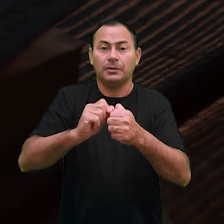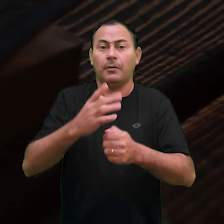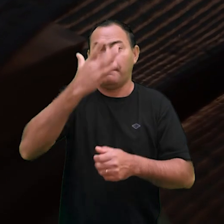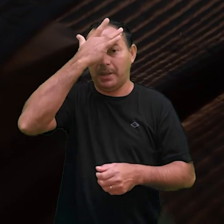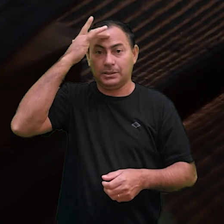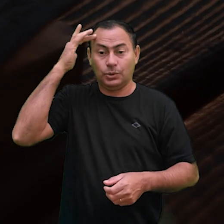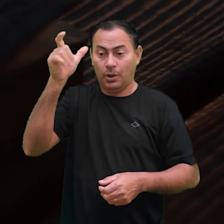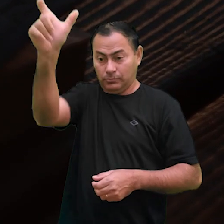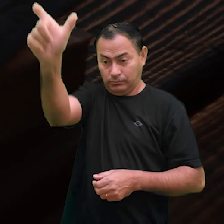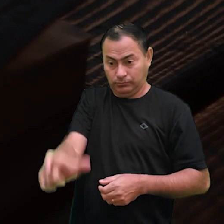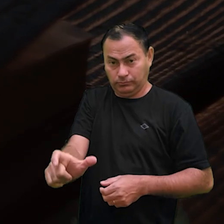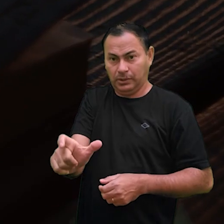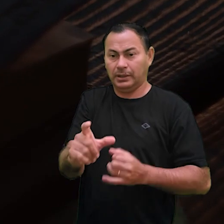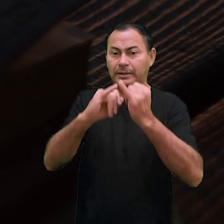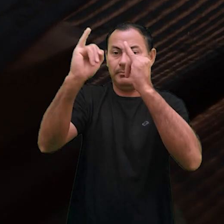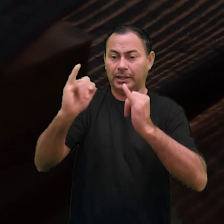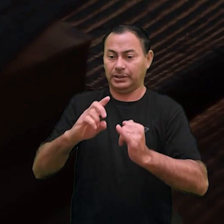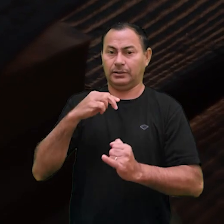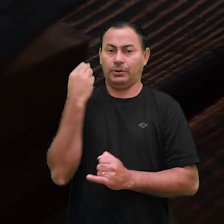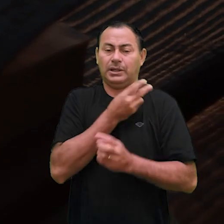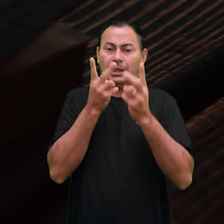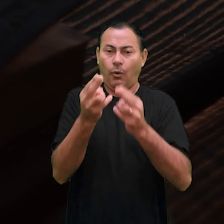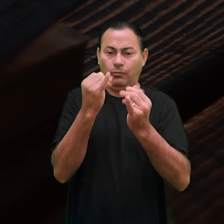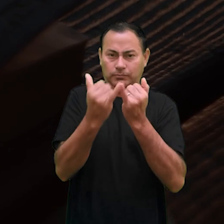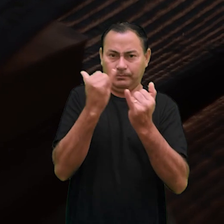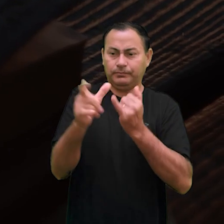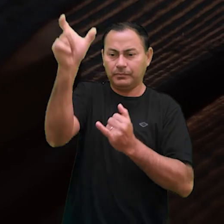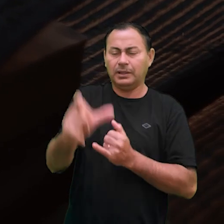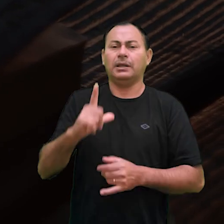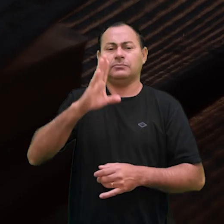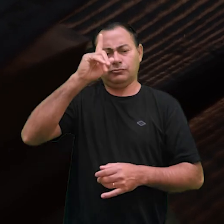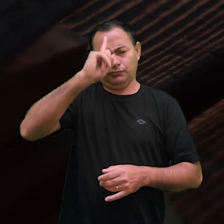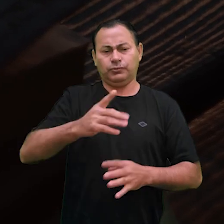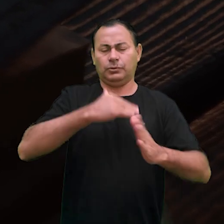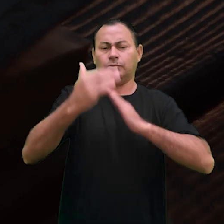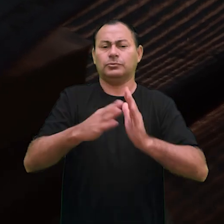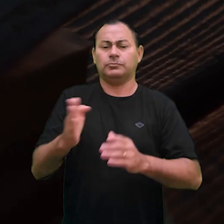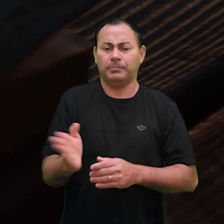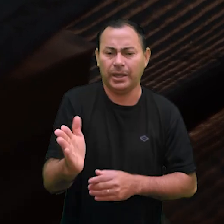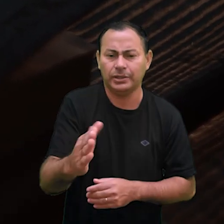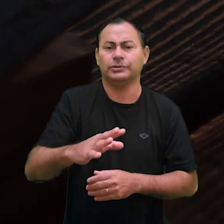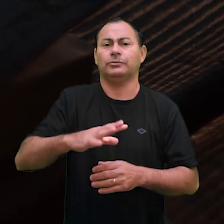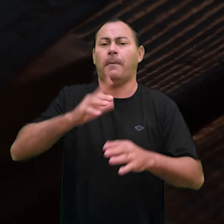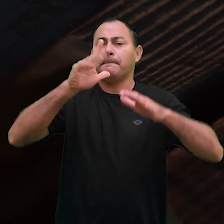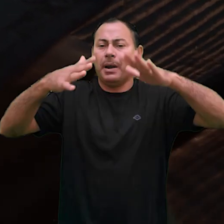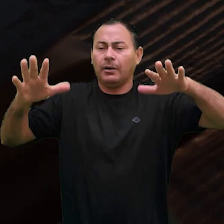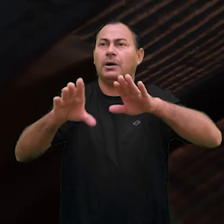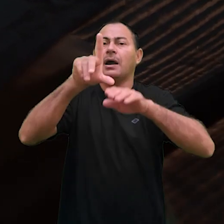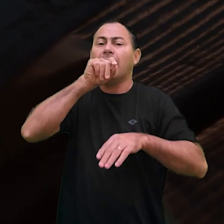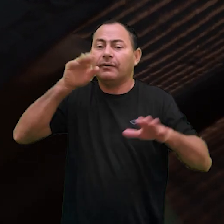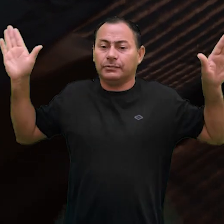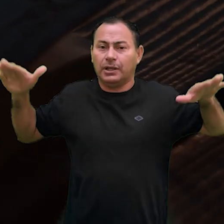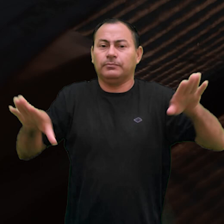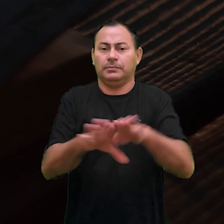Também disse Deus: façamos o homem à nossa imagem, conforme a nossa semelhança. Tenha ele domínio sobre os peixes do